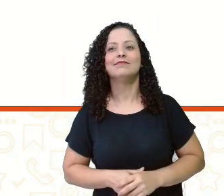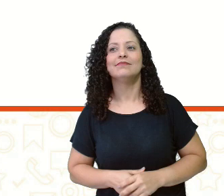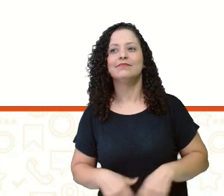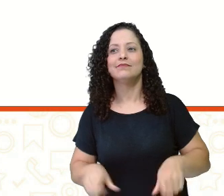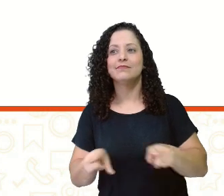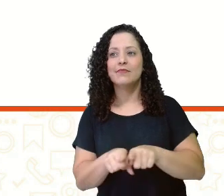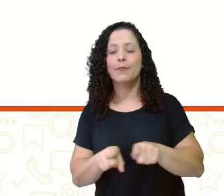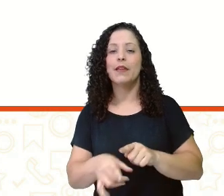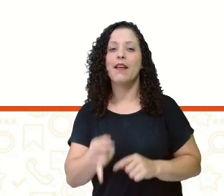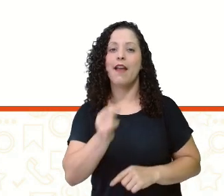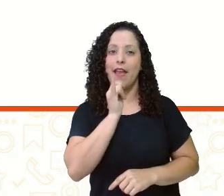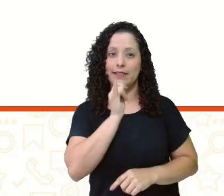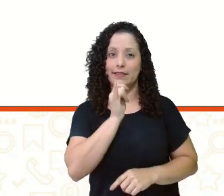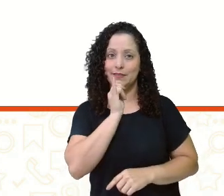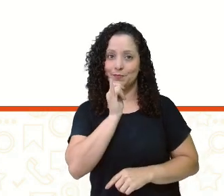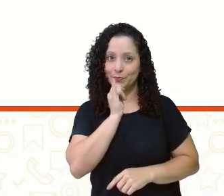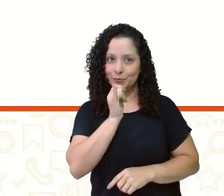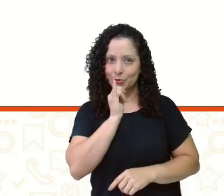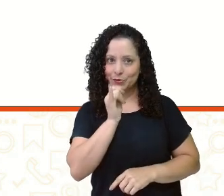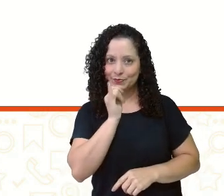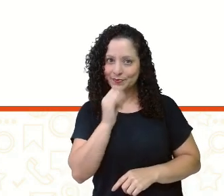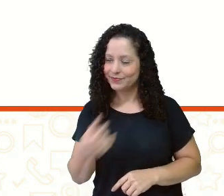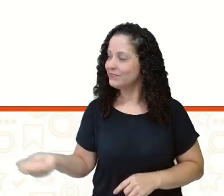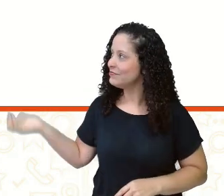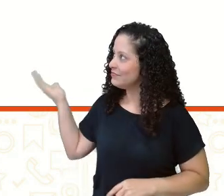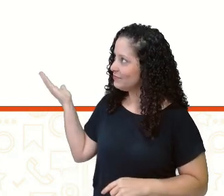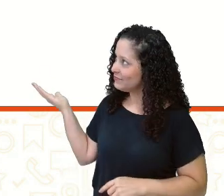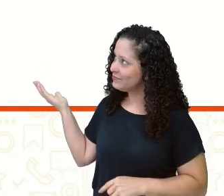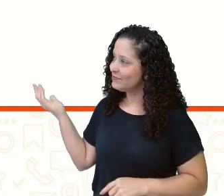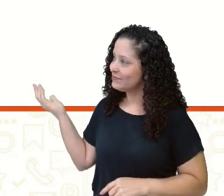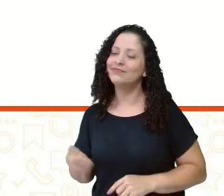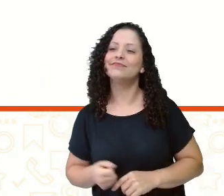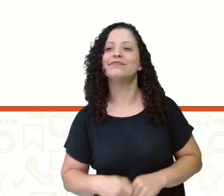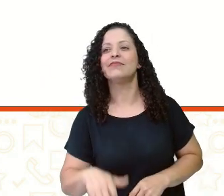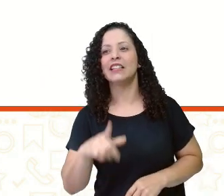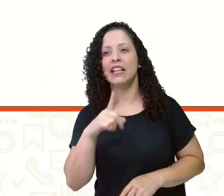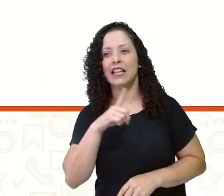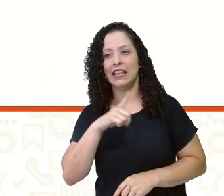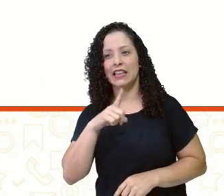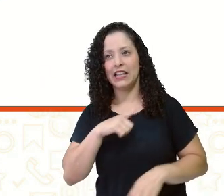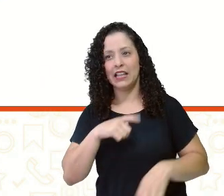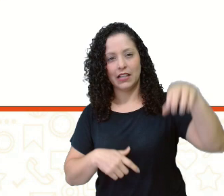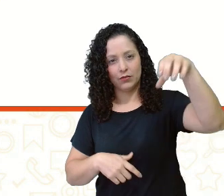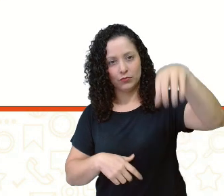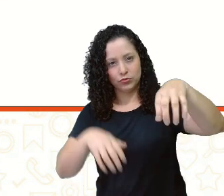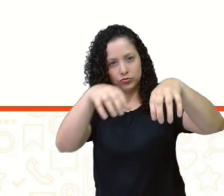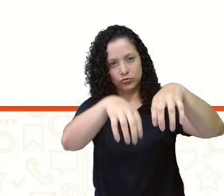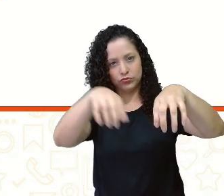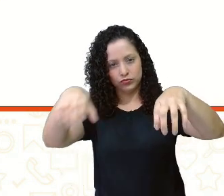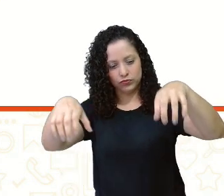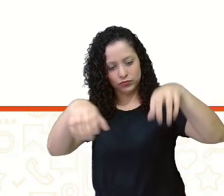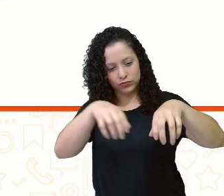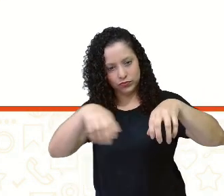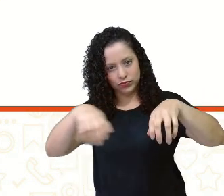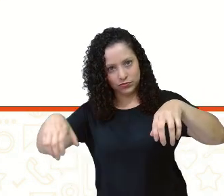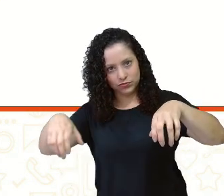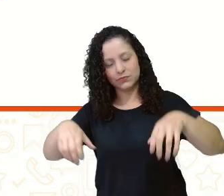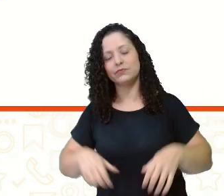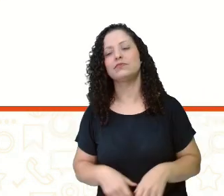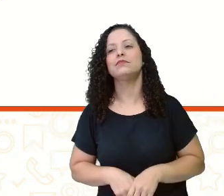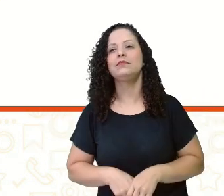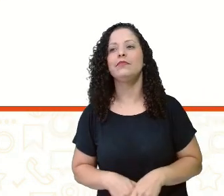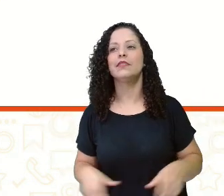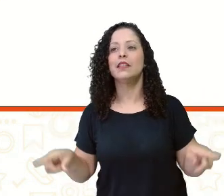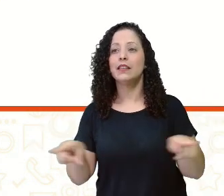Outro exemplo, né, da representação dos numerais com as celas embaixo do número. A gente